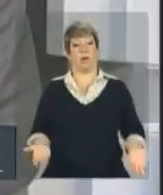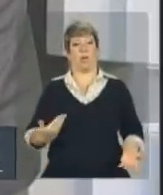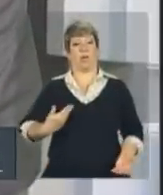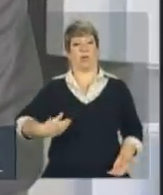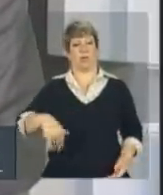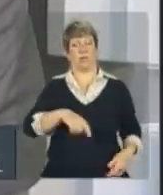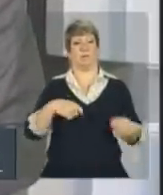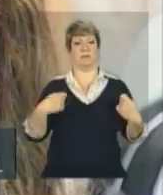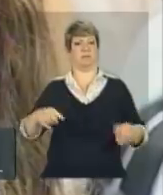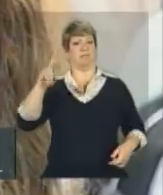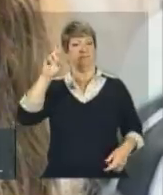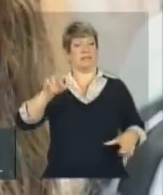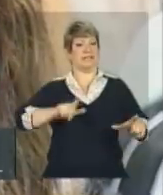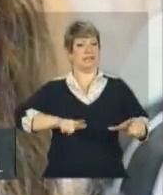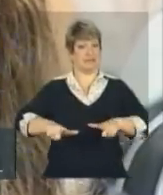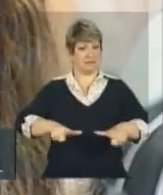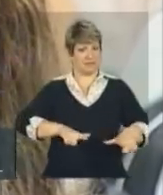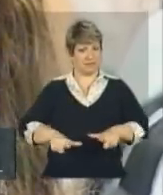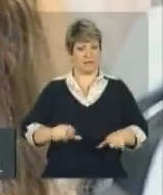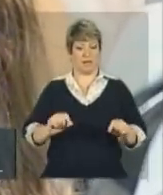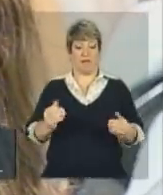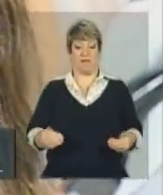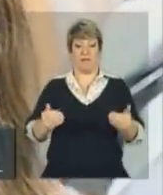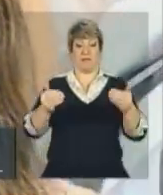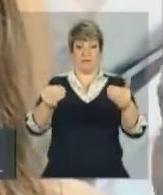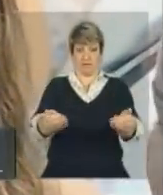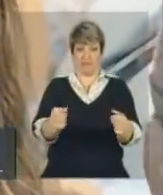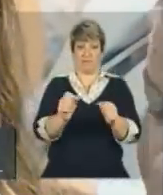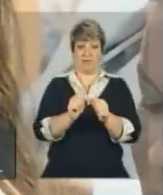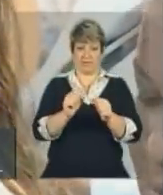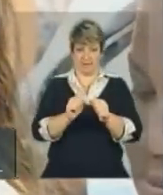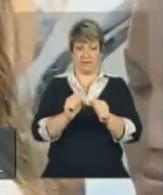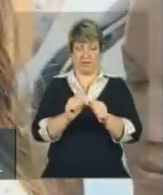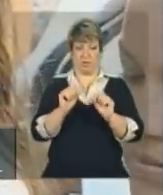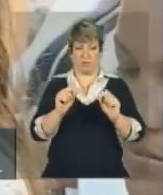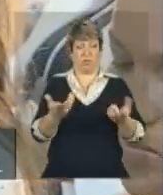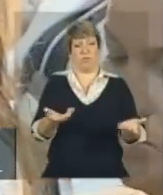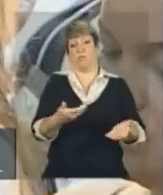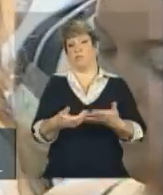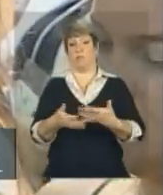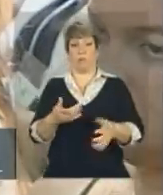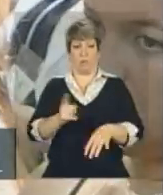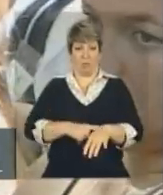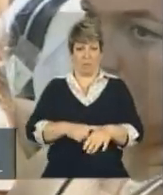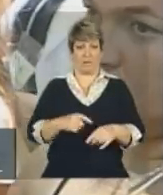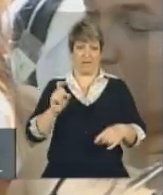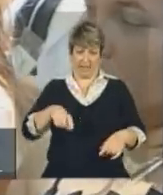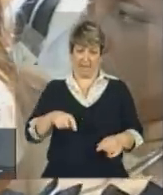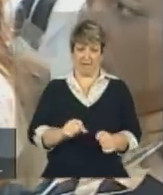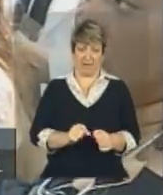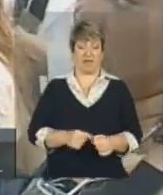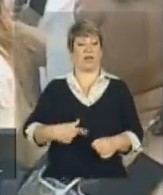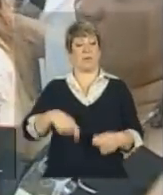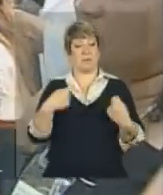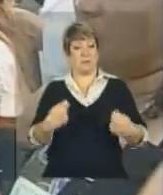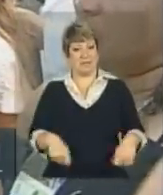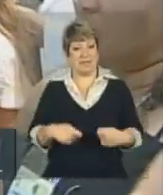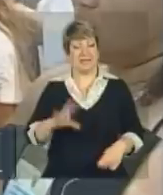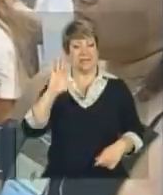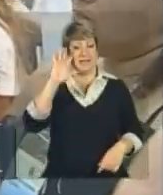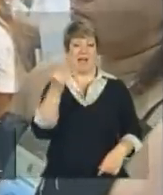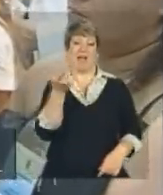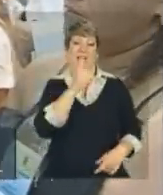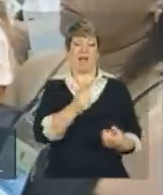uma enorme tarefa pela frente, que é, além de fazer aquilo que nós deveríamos fazer em qualquer circunstância, recuperar esse tempo perdido.